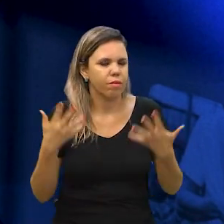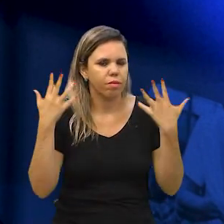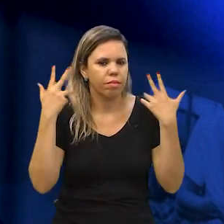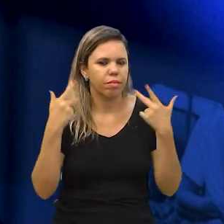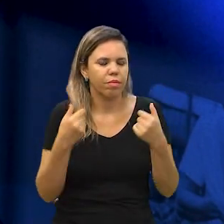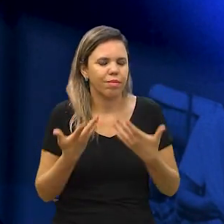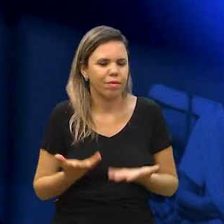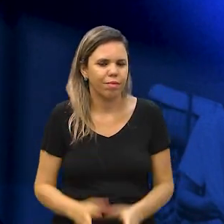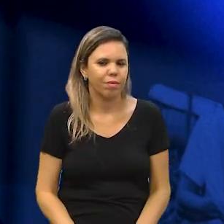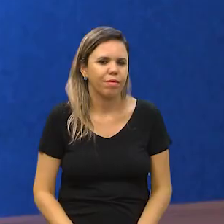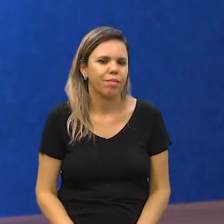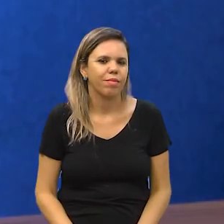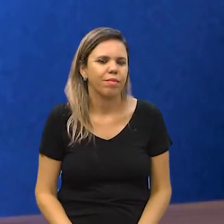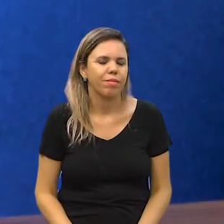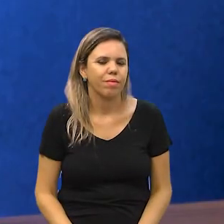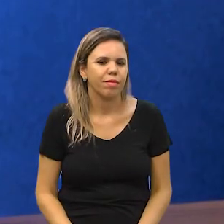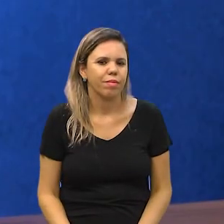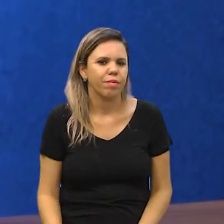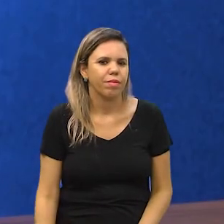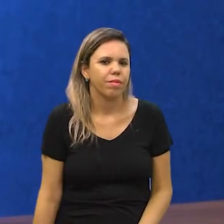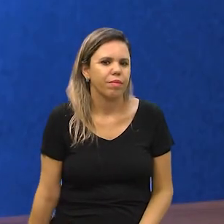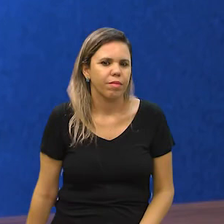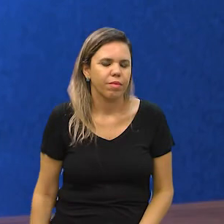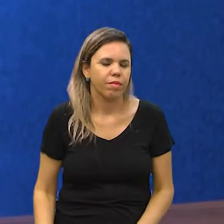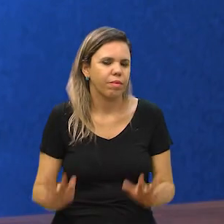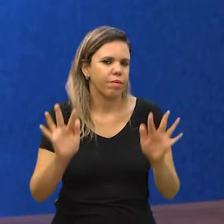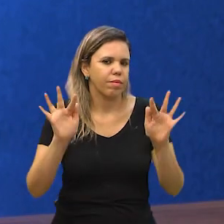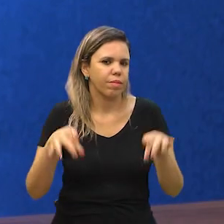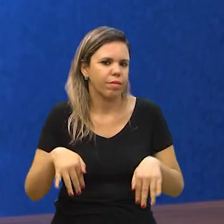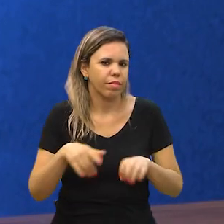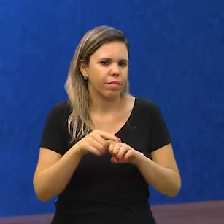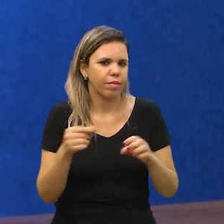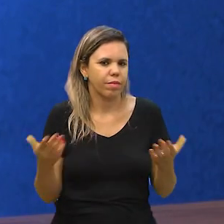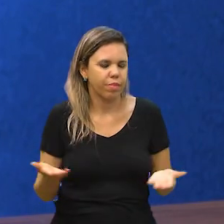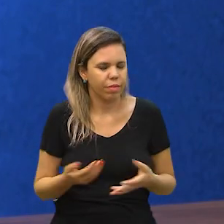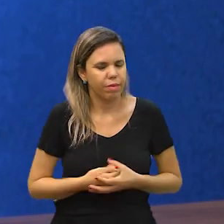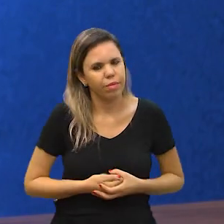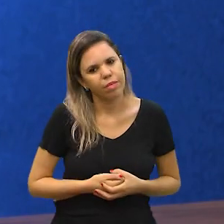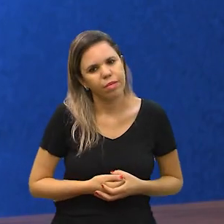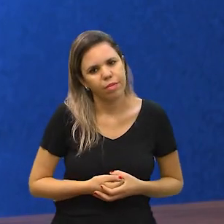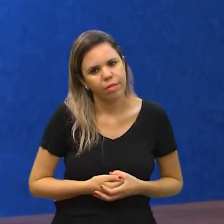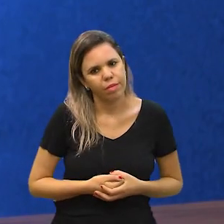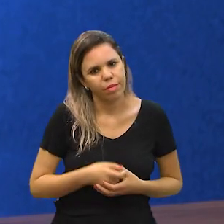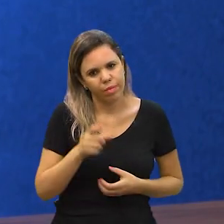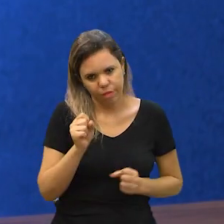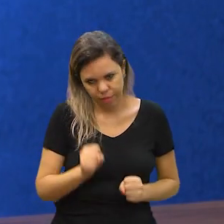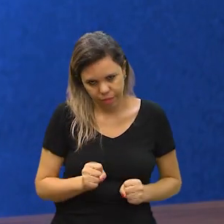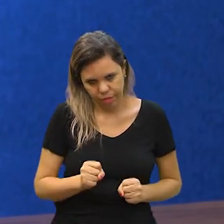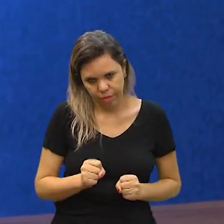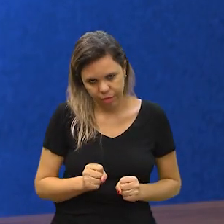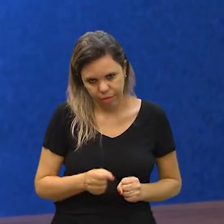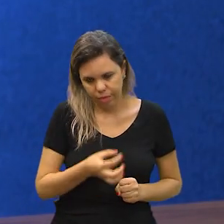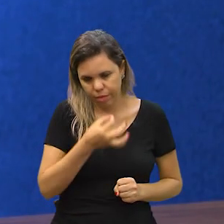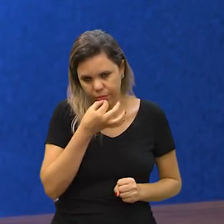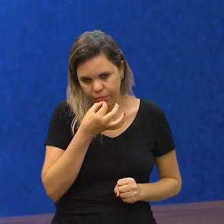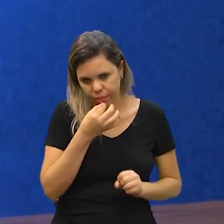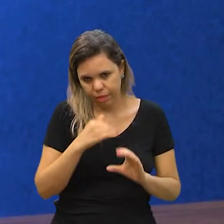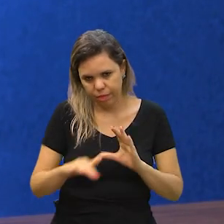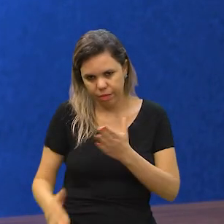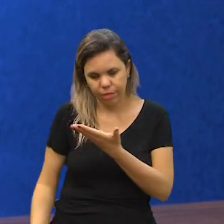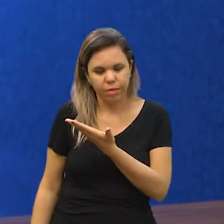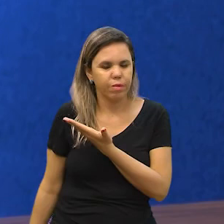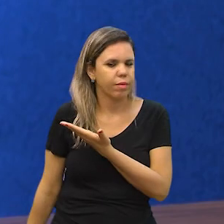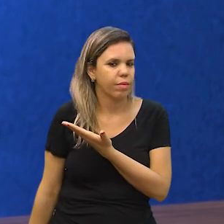agro, do que for, eu estou aqui. Tá certo, então. E a gente encerra o Ser Empreendedor de hoje, lembrando que você pode mandar a sua